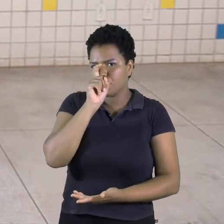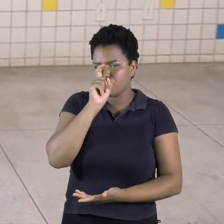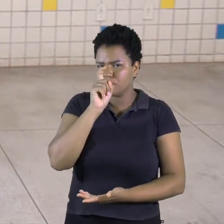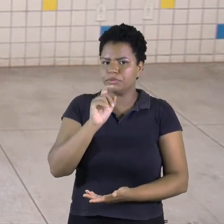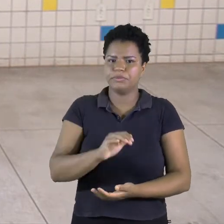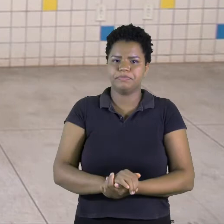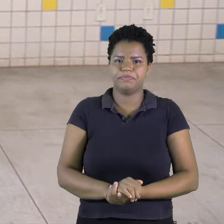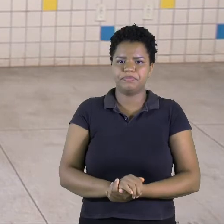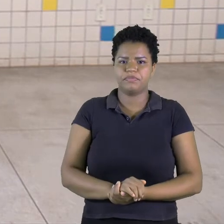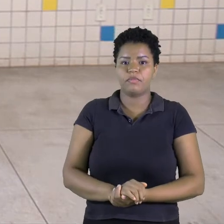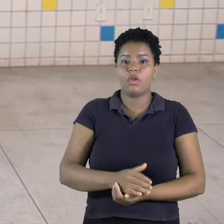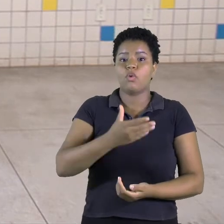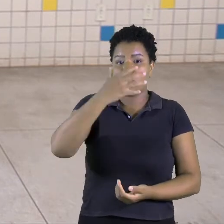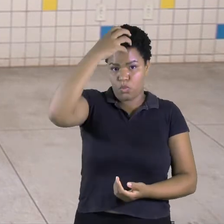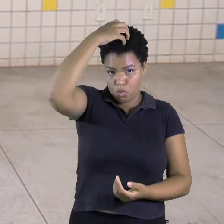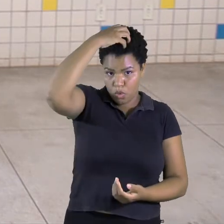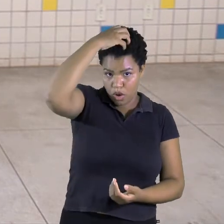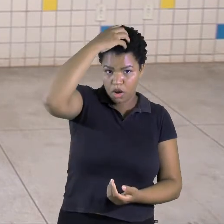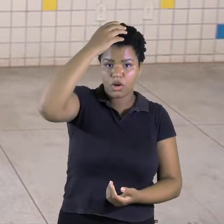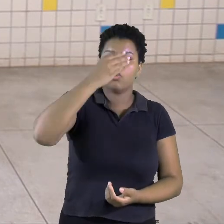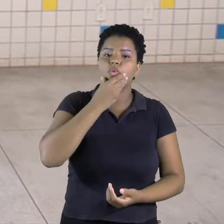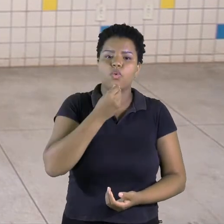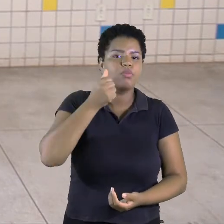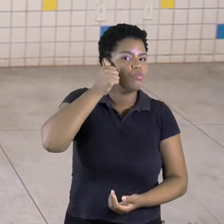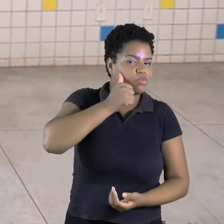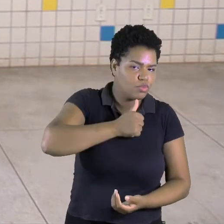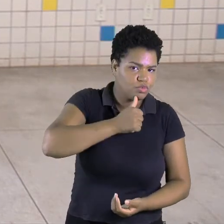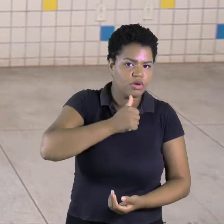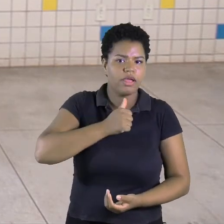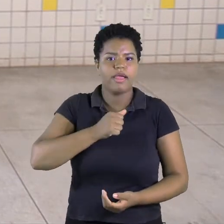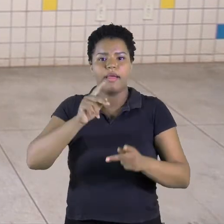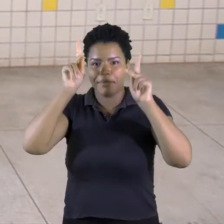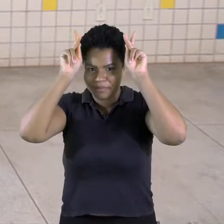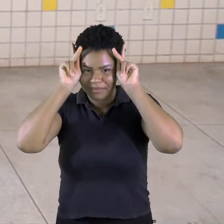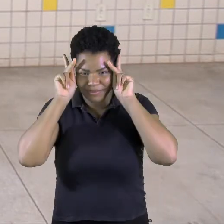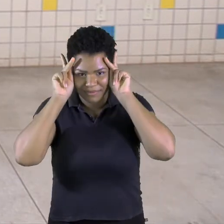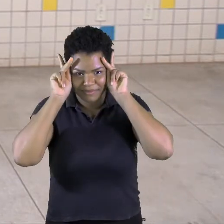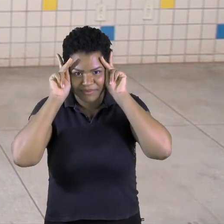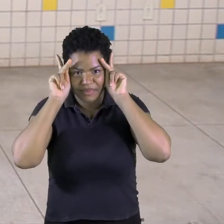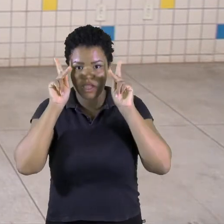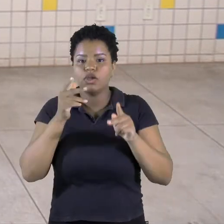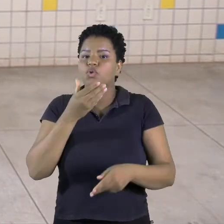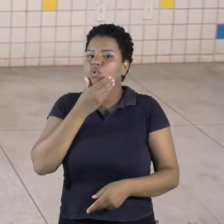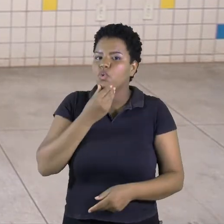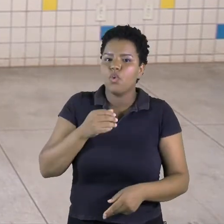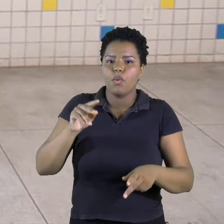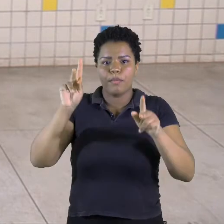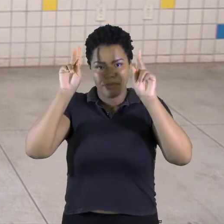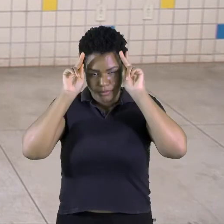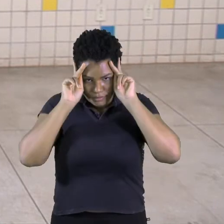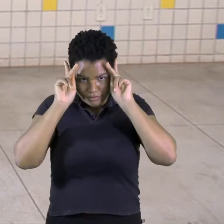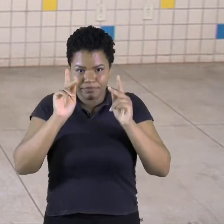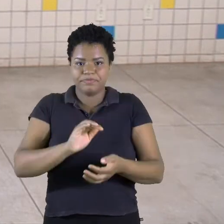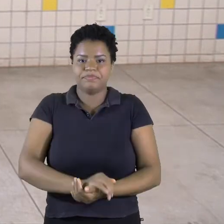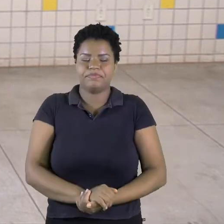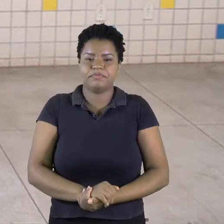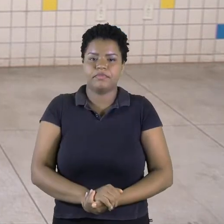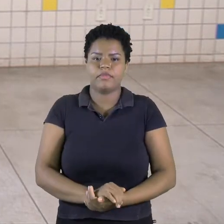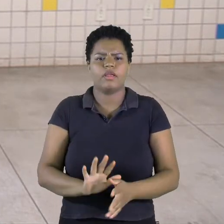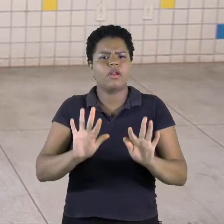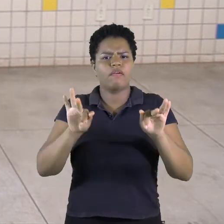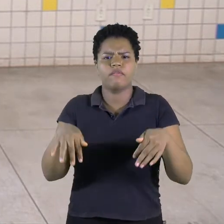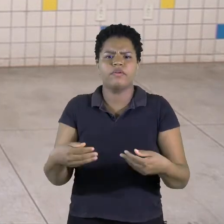princesa e o príncipe. Qual era o conflito que desencadeou toda a história? O que aconteceu para que chegasse a esse